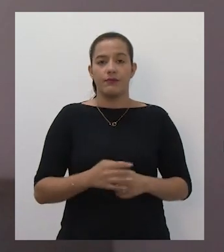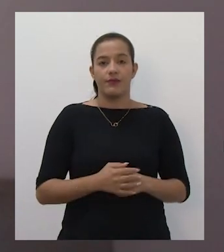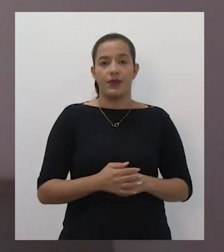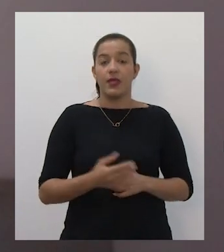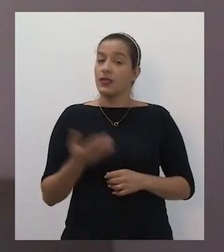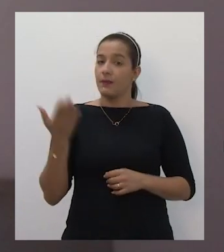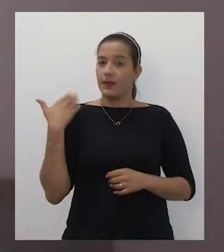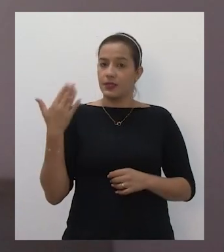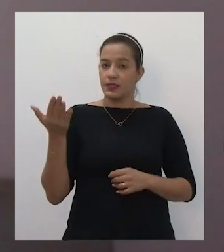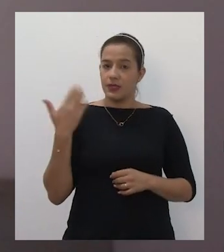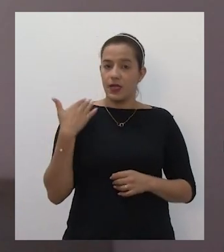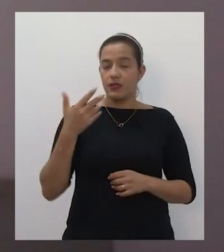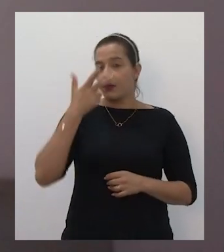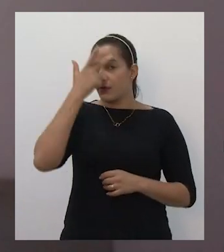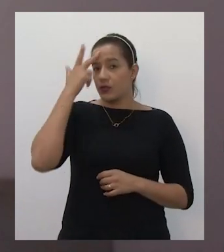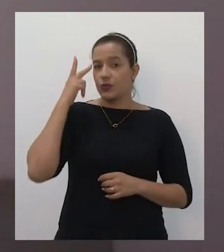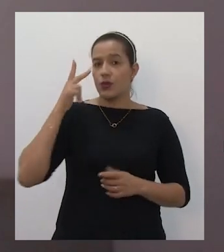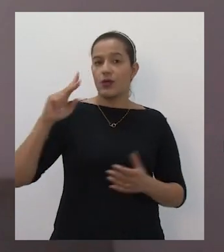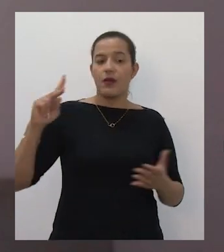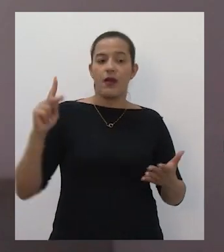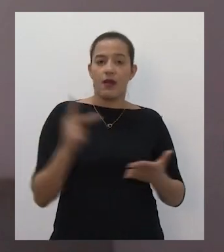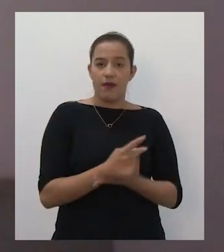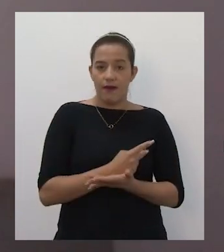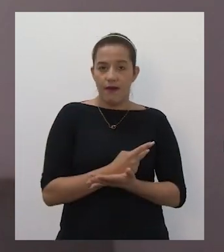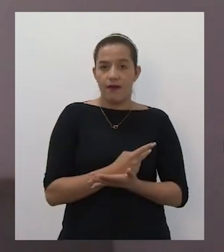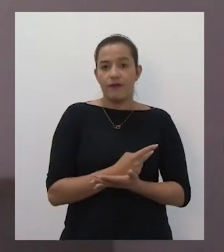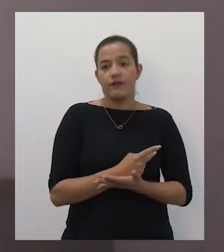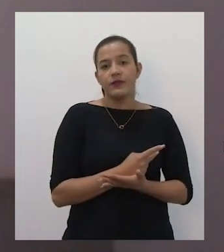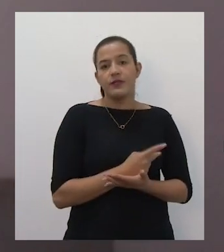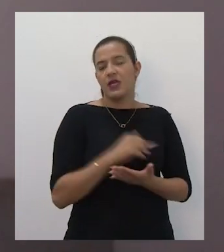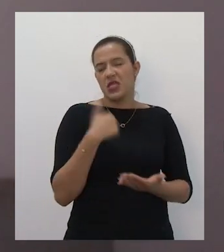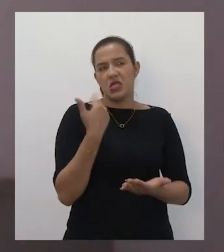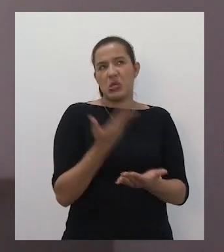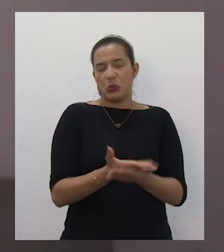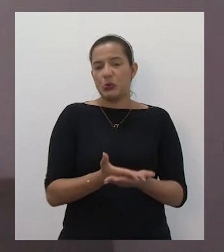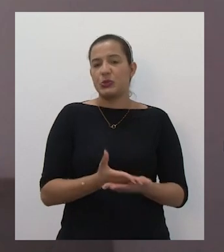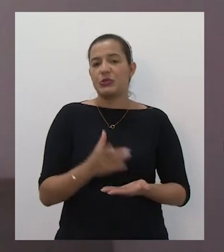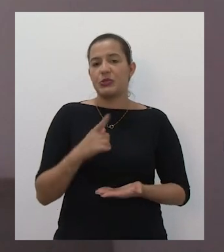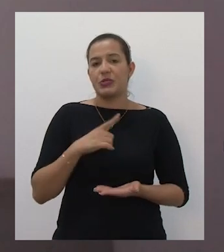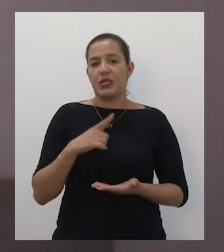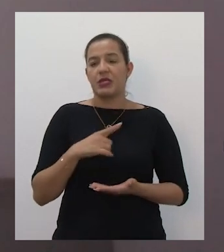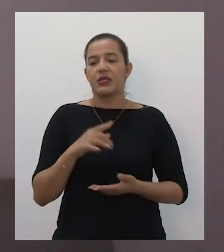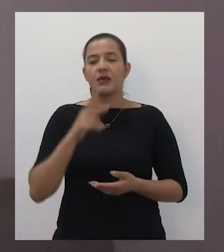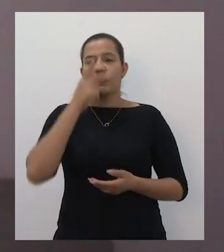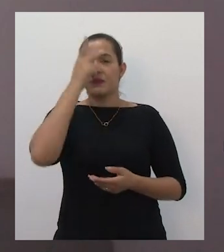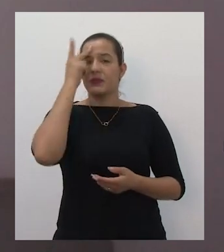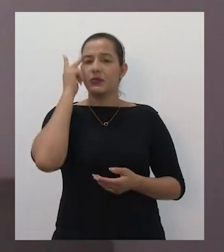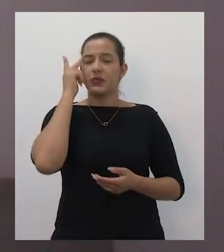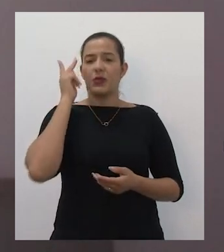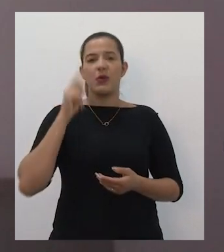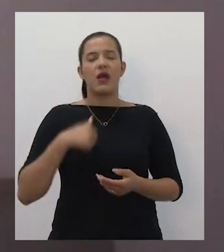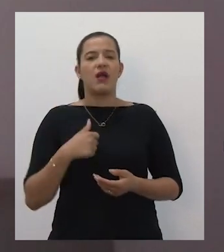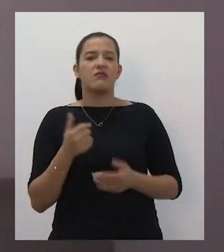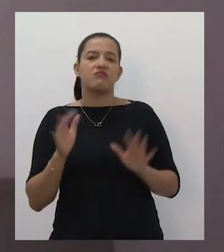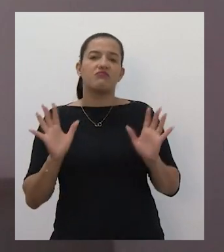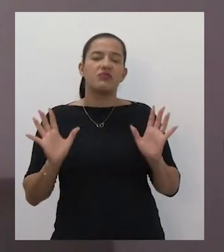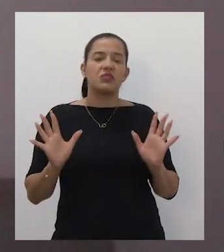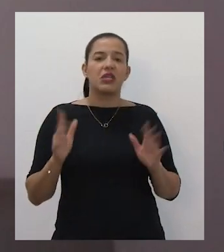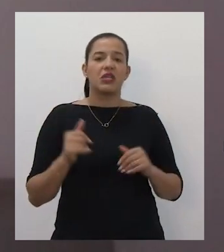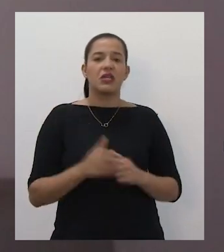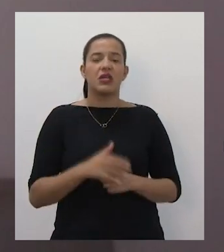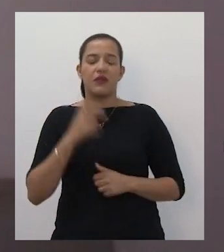visto como algo... Antigamente não, acho que até hoje, né? Como algo que, não sei, a gente fica